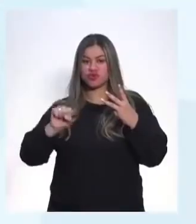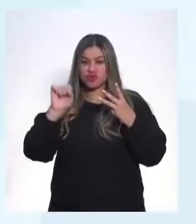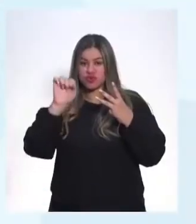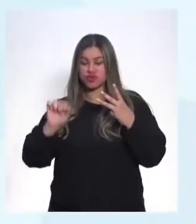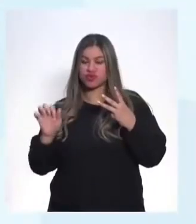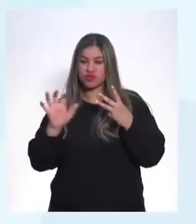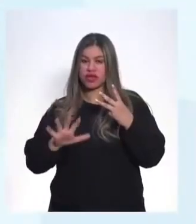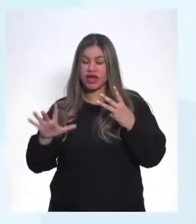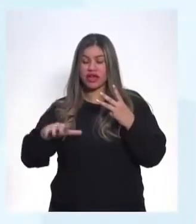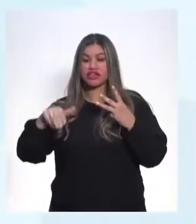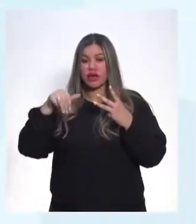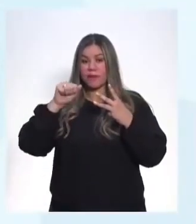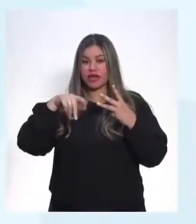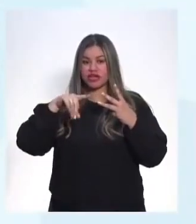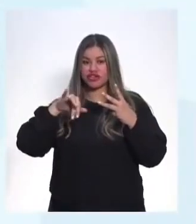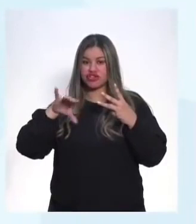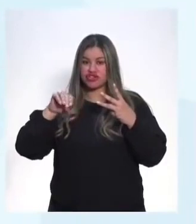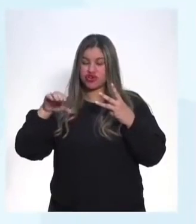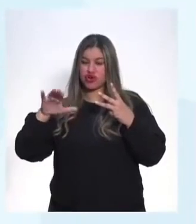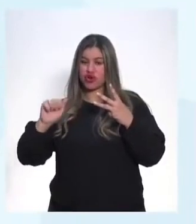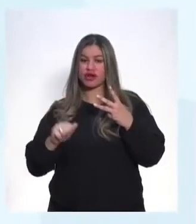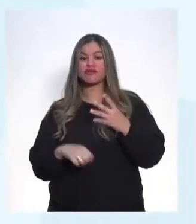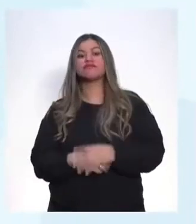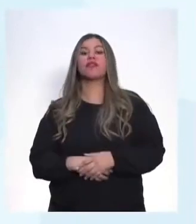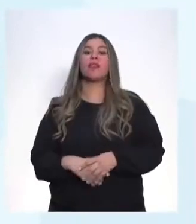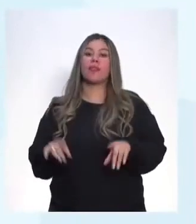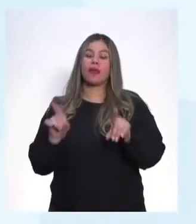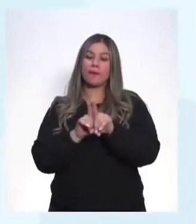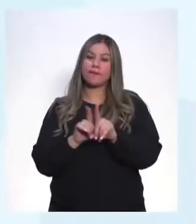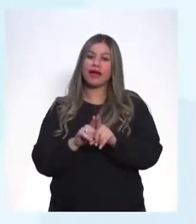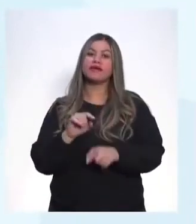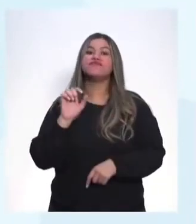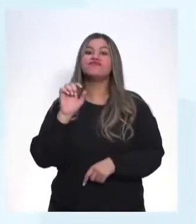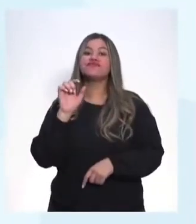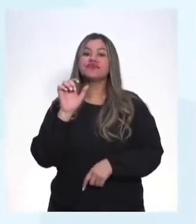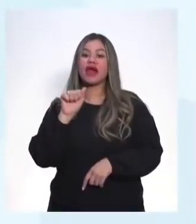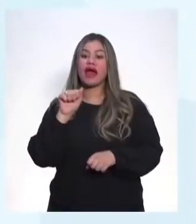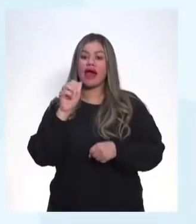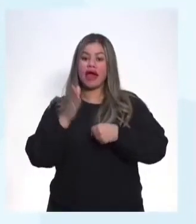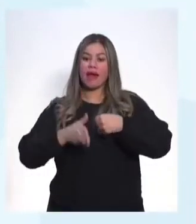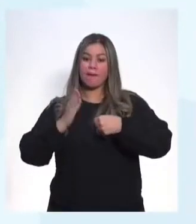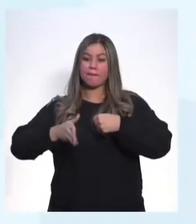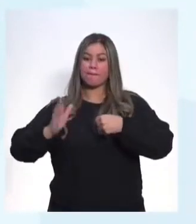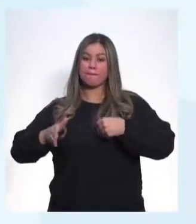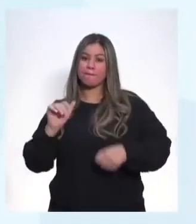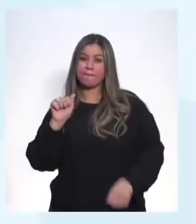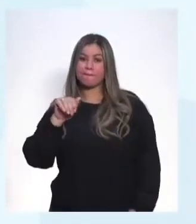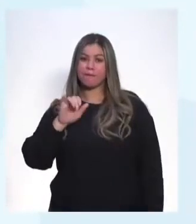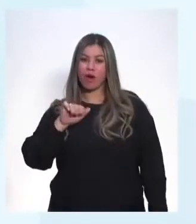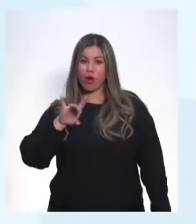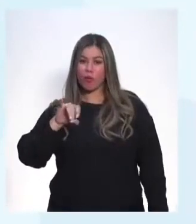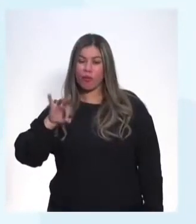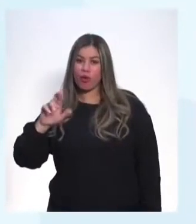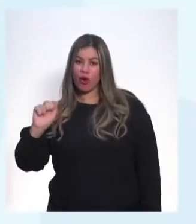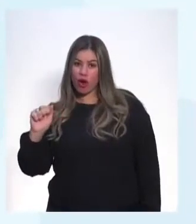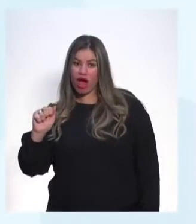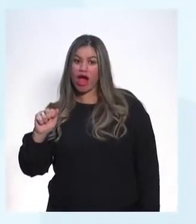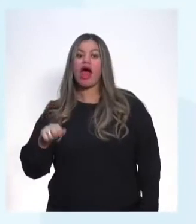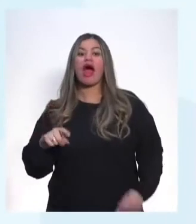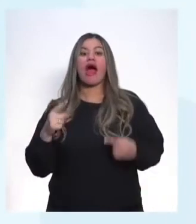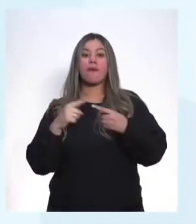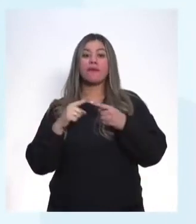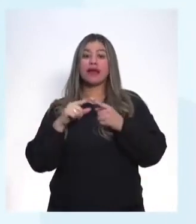mandioca. O mesmo ocorre com o fruto abóbora e jerimum. Jirimum, Jirimum no Nordeste é Jirimum, jerimum. E não é Pernambuco, jerimum, Nordeste, é é jirimu.